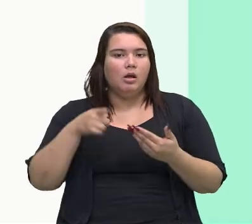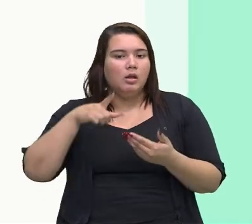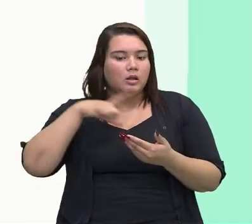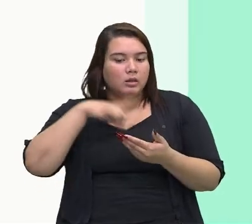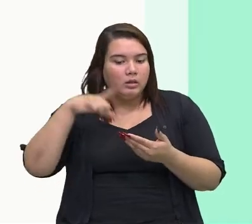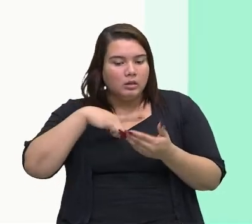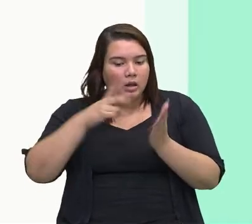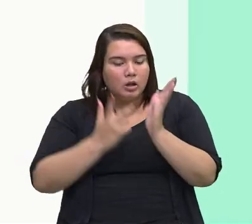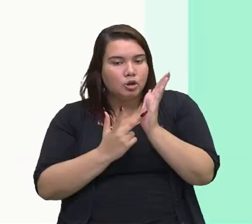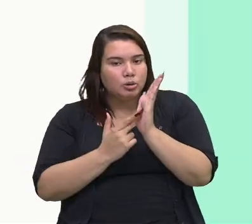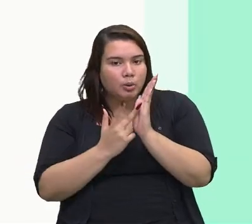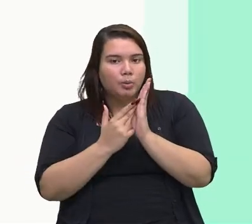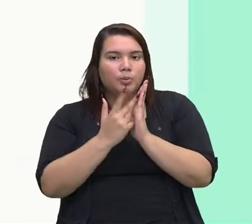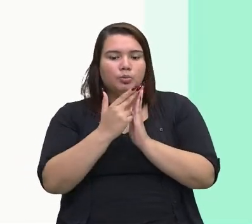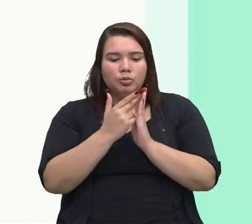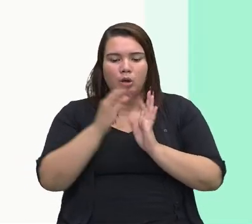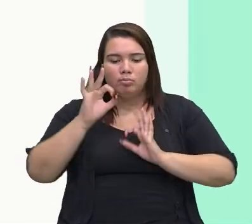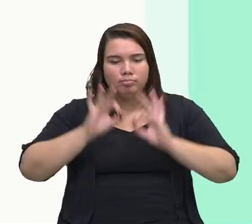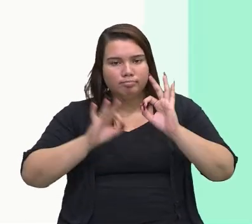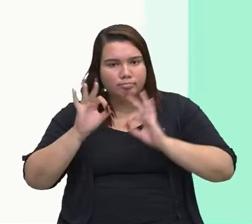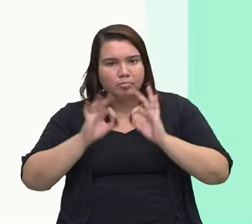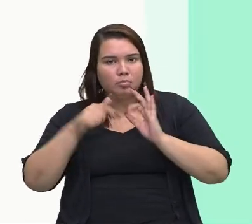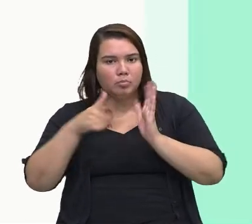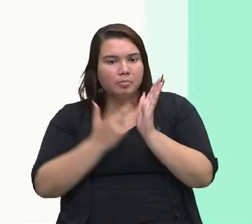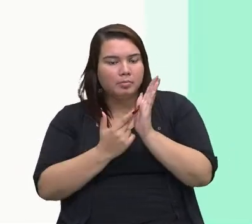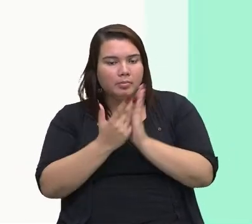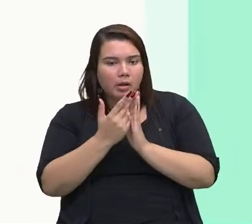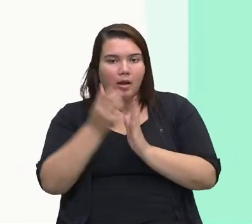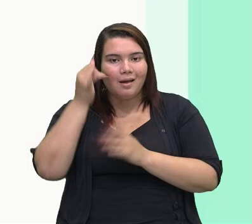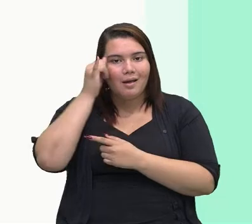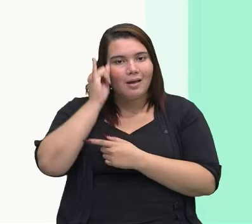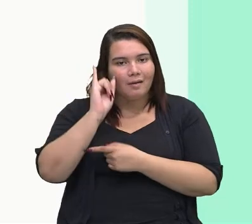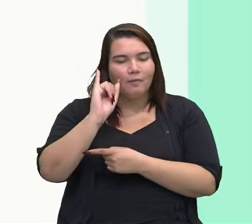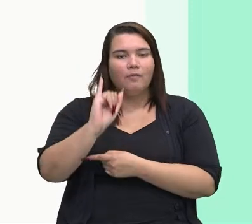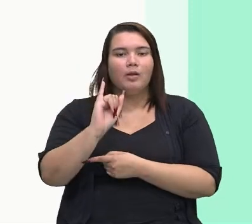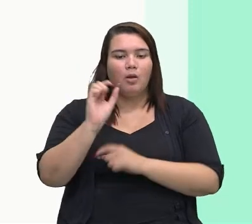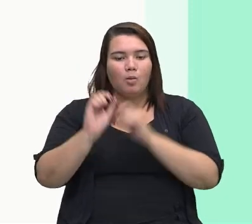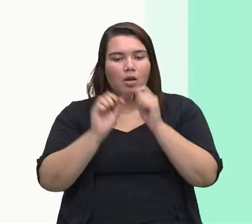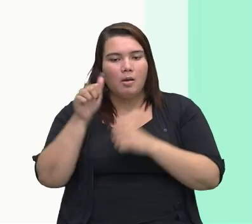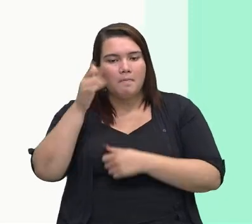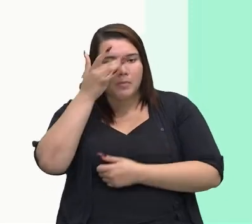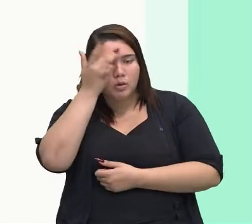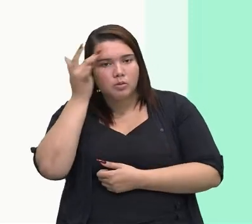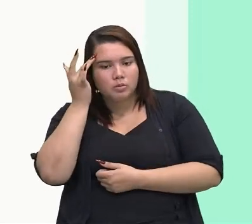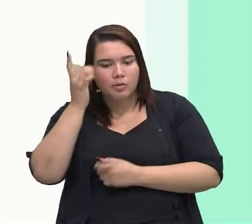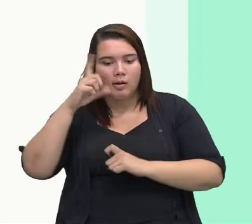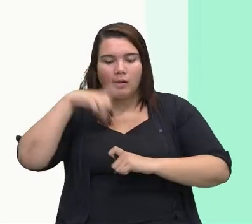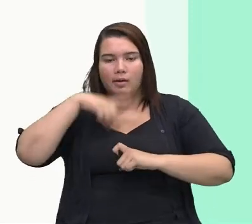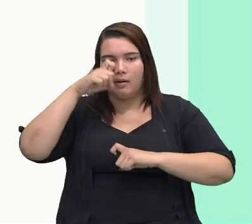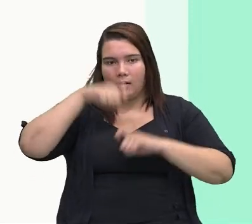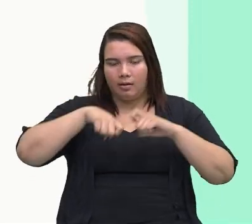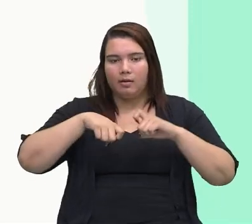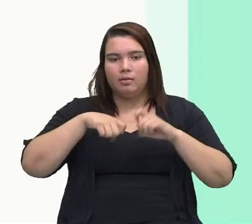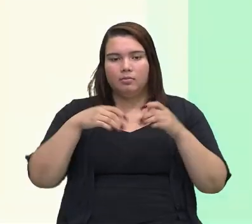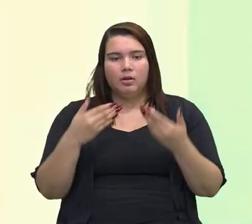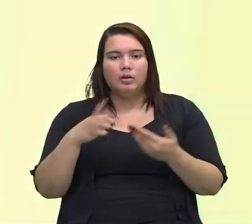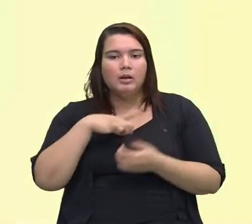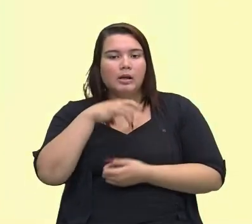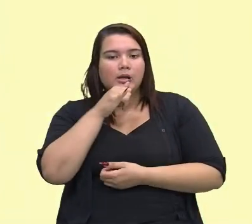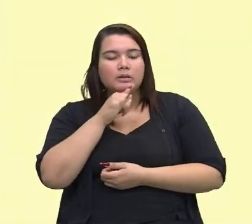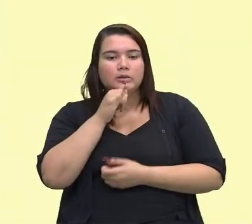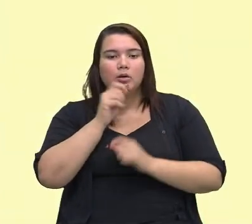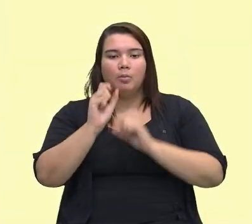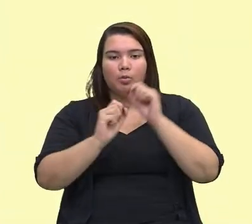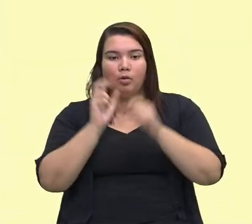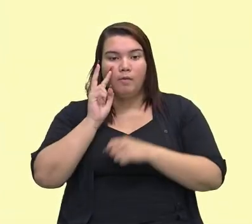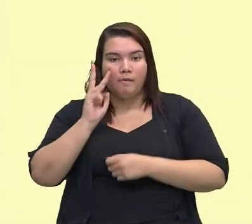feita uma cirurgia, um procedimento para evitar justamente que aquela pessoa engravide. Então, como exemplo, nós